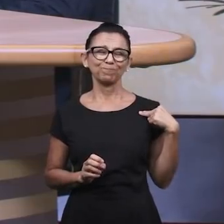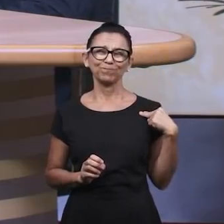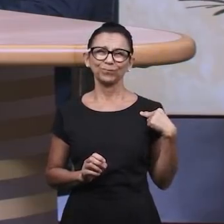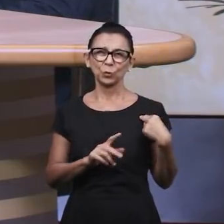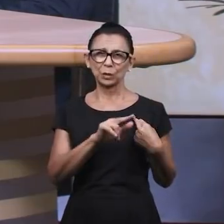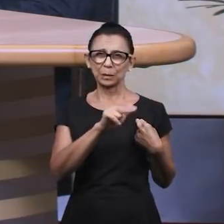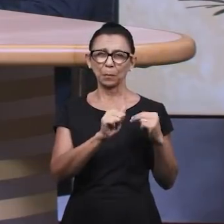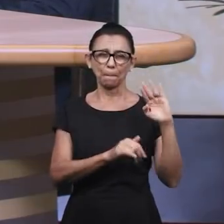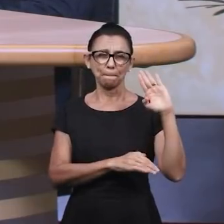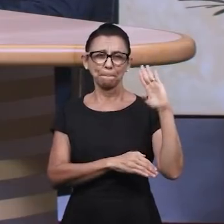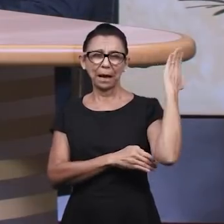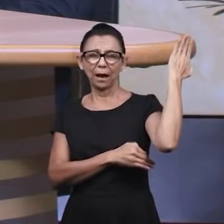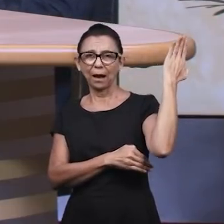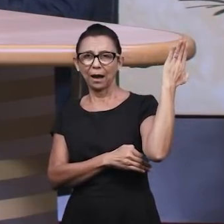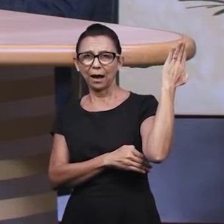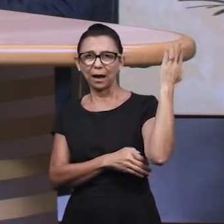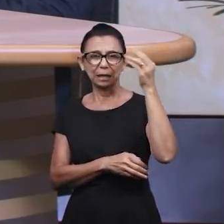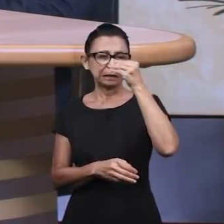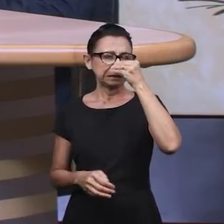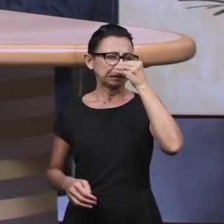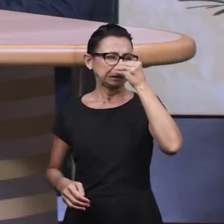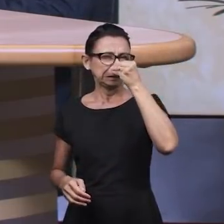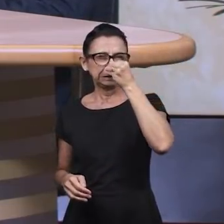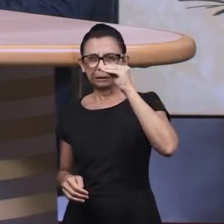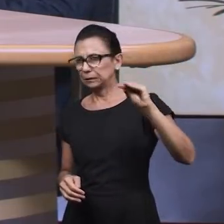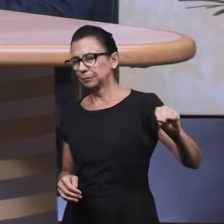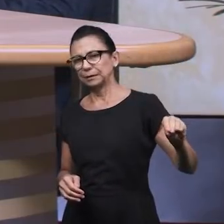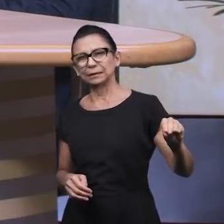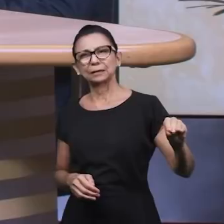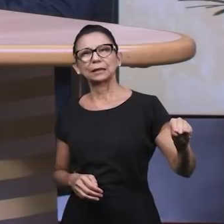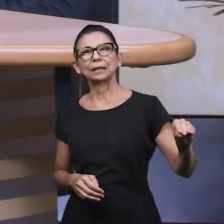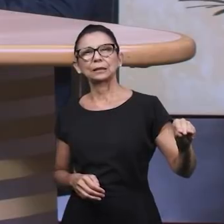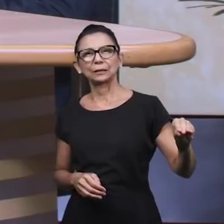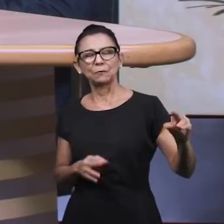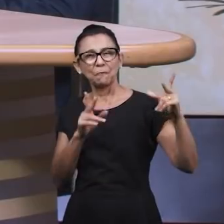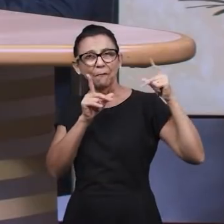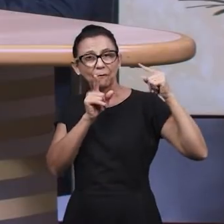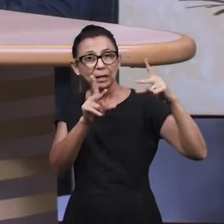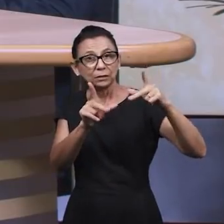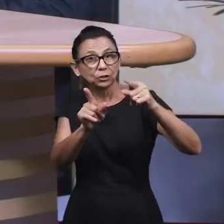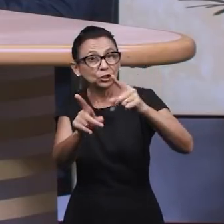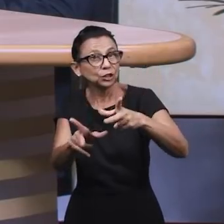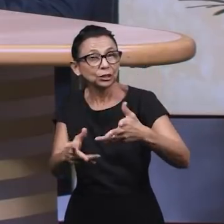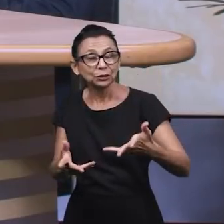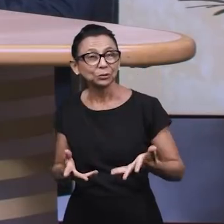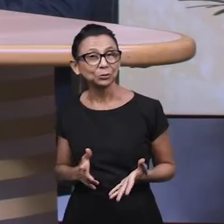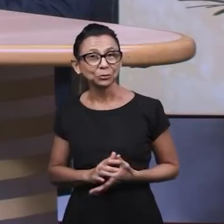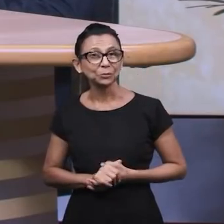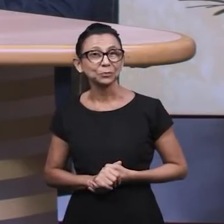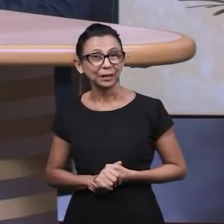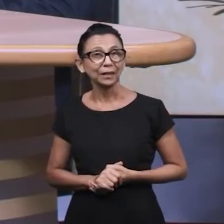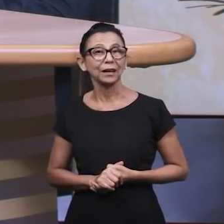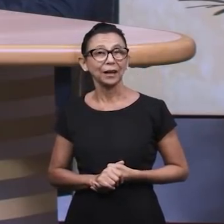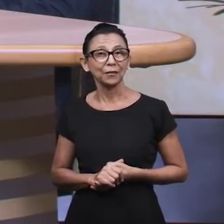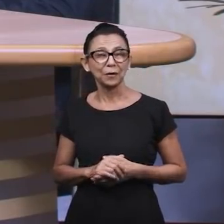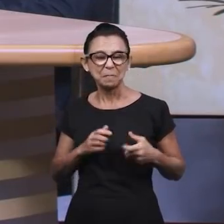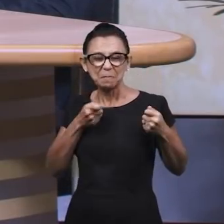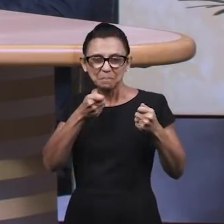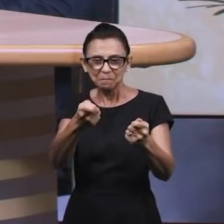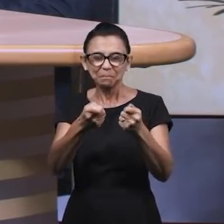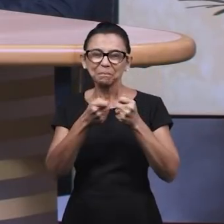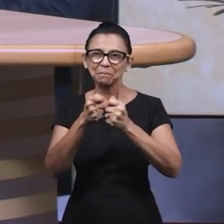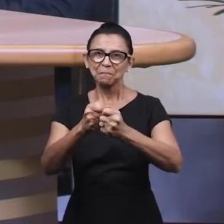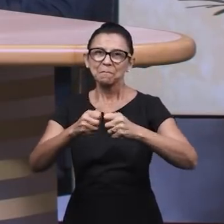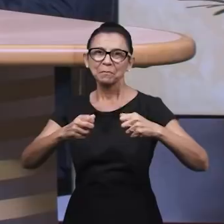traído pelos seus irmãos. Ele foi rejeitado pelos seus irmãos, foi vendido, né? Foi perseguido, foi